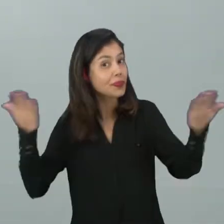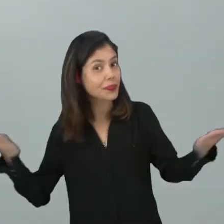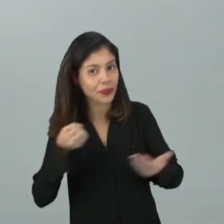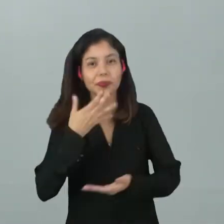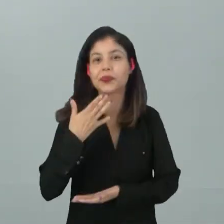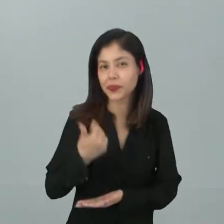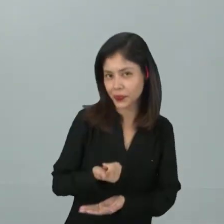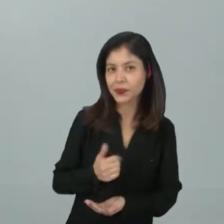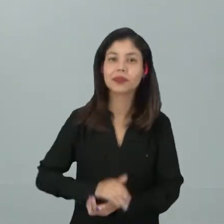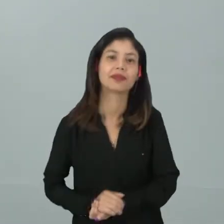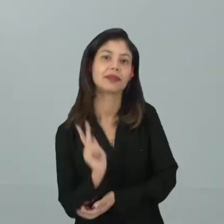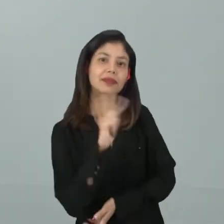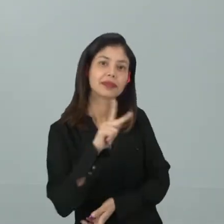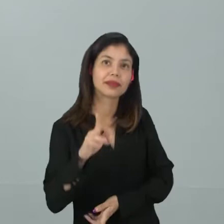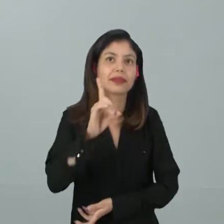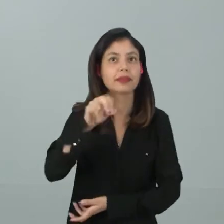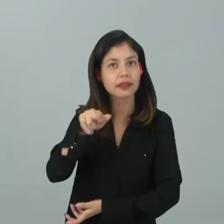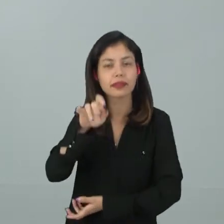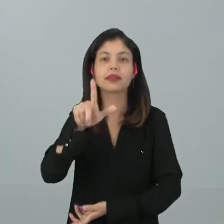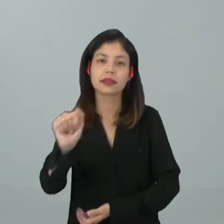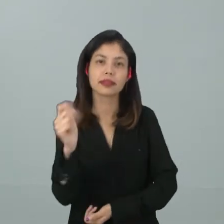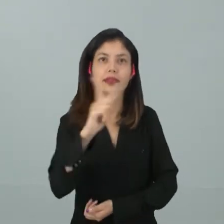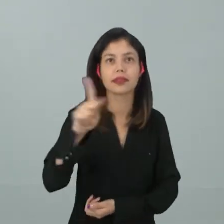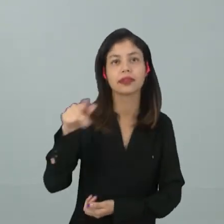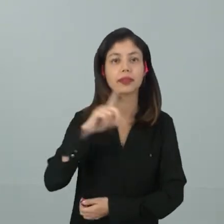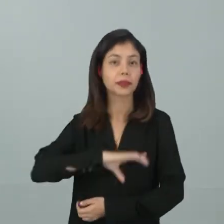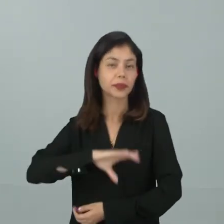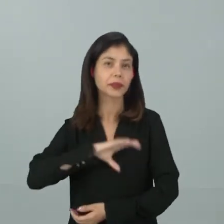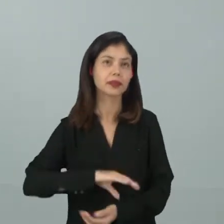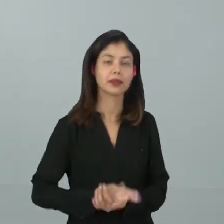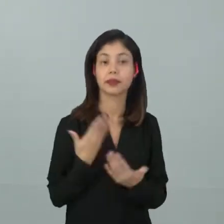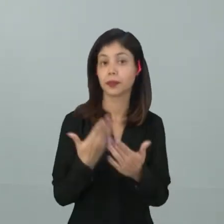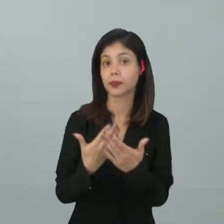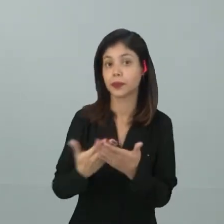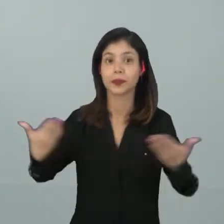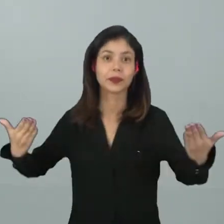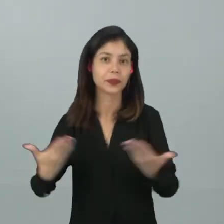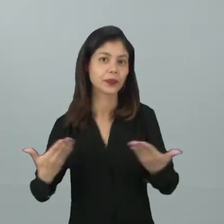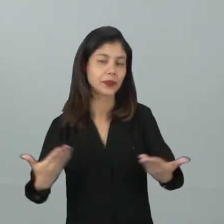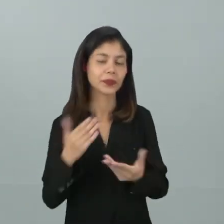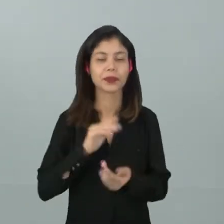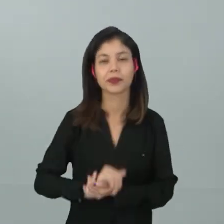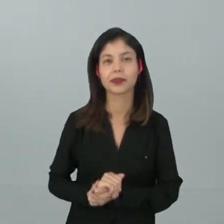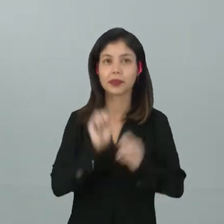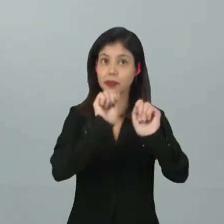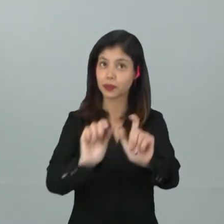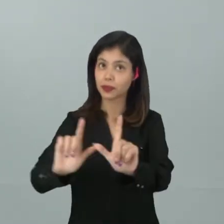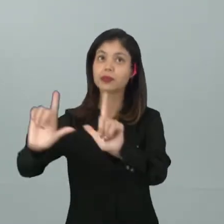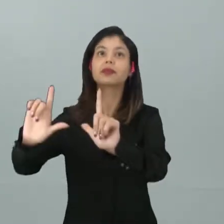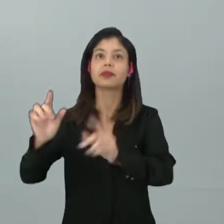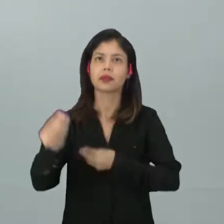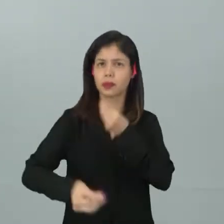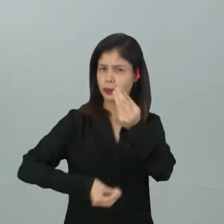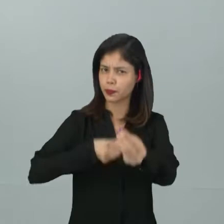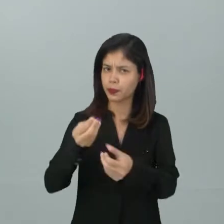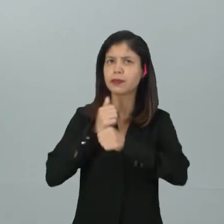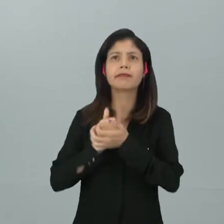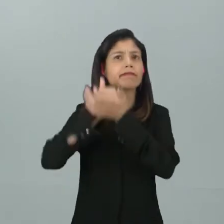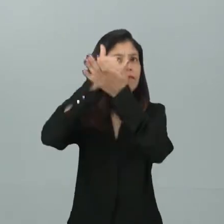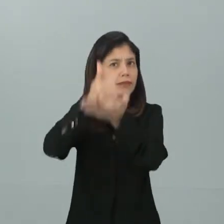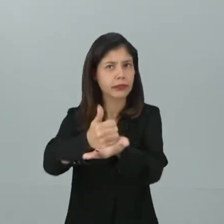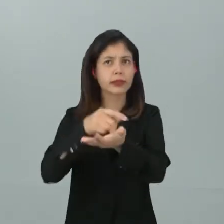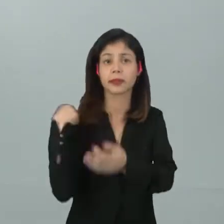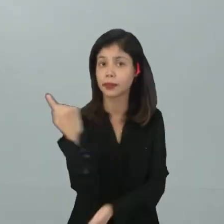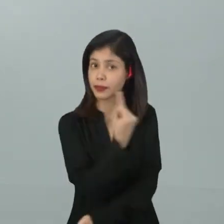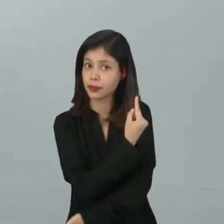E aí, moçada, eu sou o professor Daniel Lopes de Língua Portuguesa. A aula de hoje vai tratar sobre o slide como uma ferramenta de